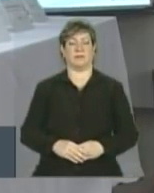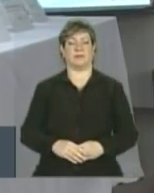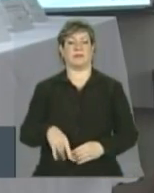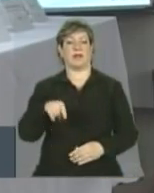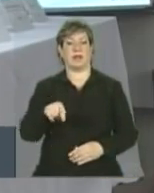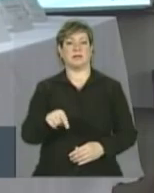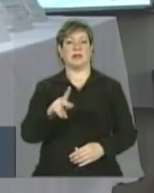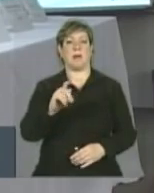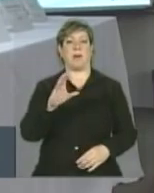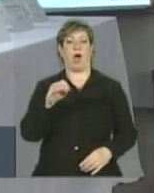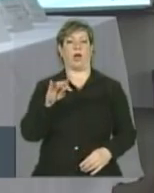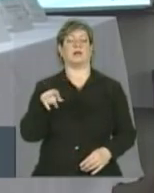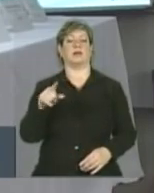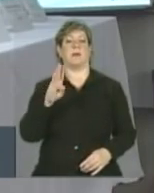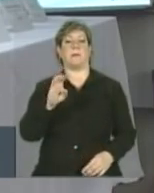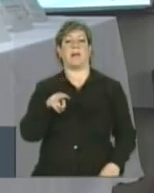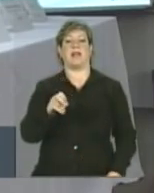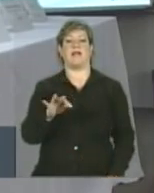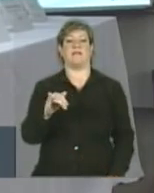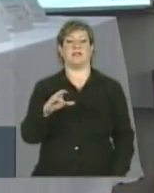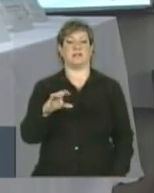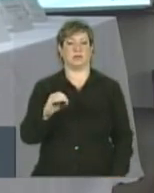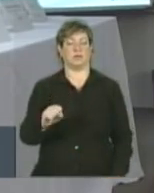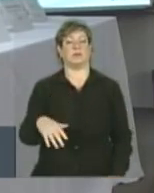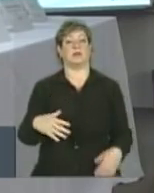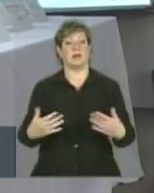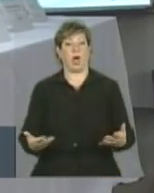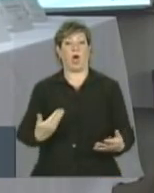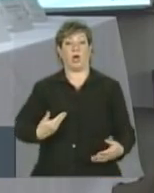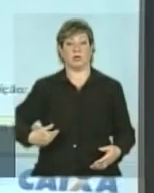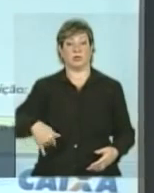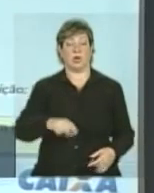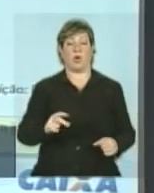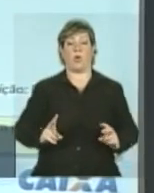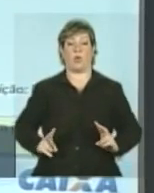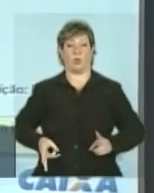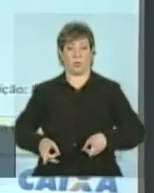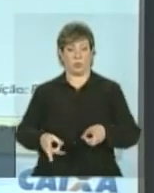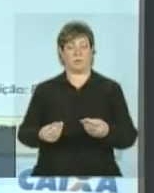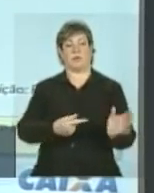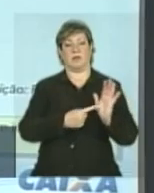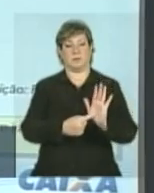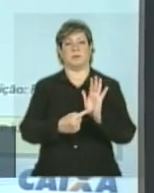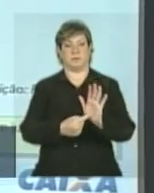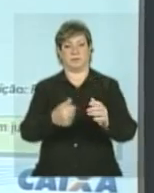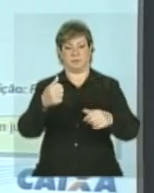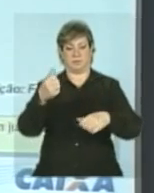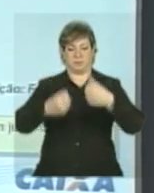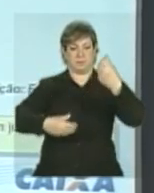esse pacote de benefícios. E aí a gente segue apresentando as alterações.